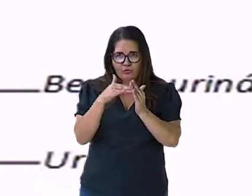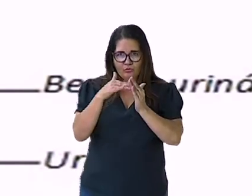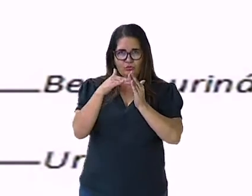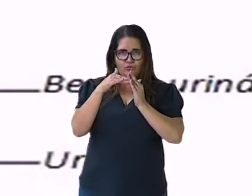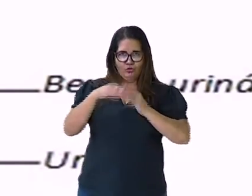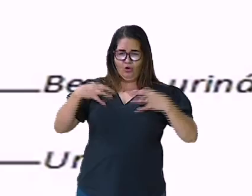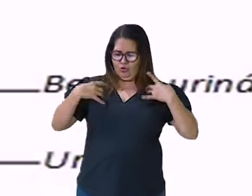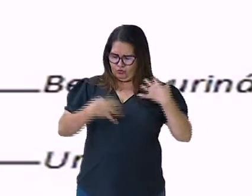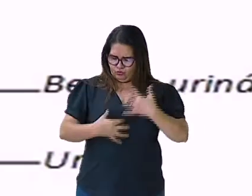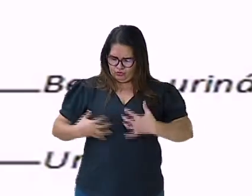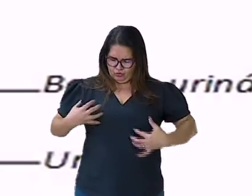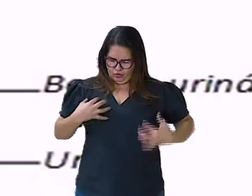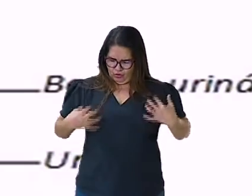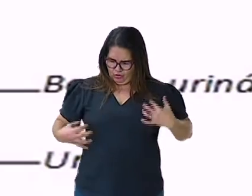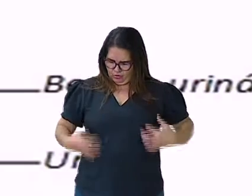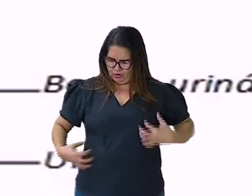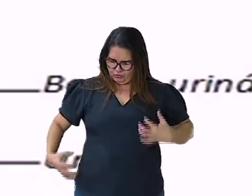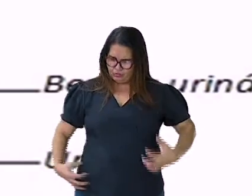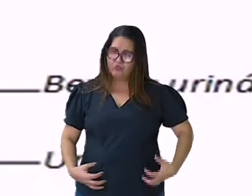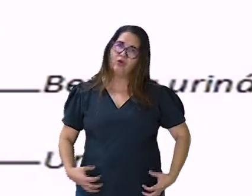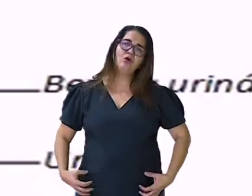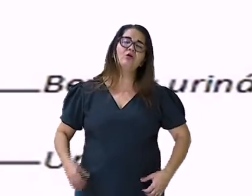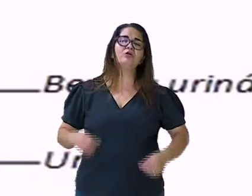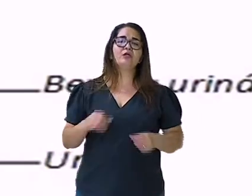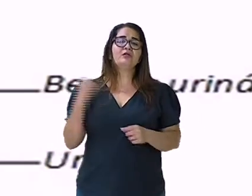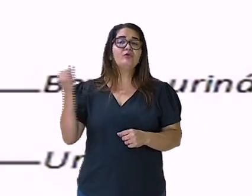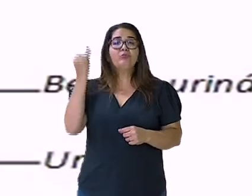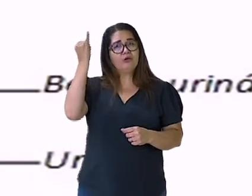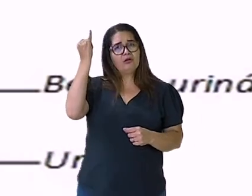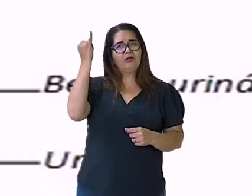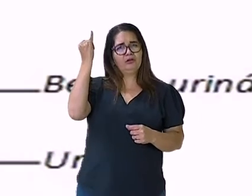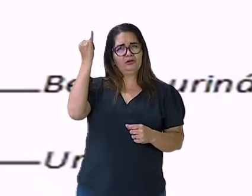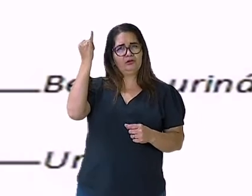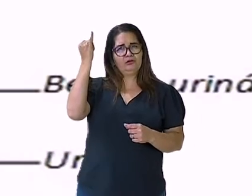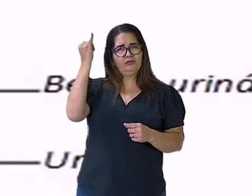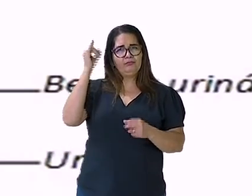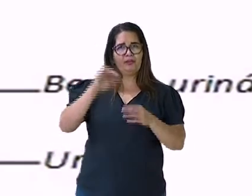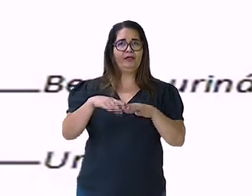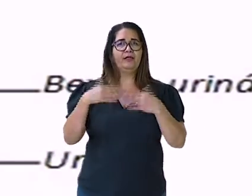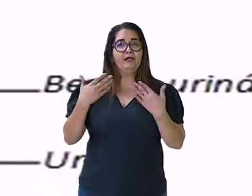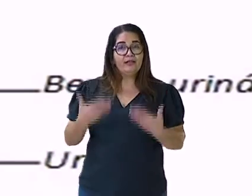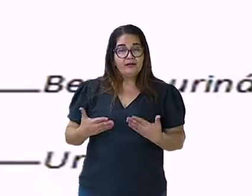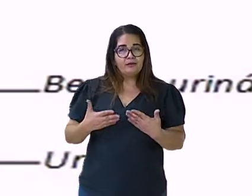de filtragem do sangue e de limpeza. Atualmente,